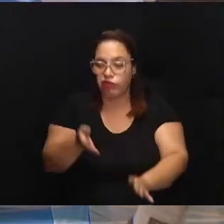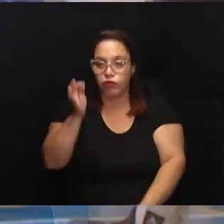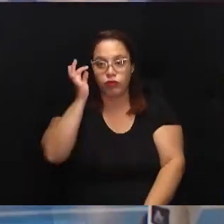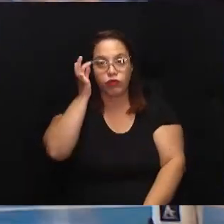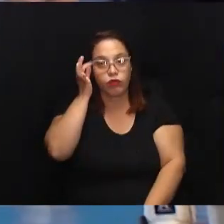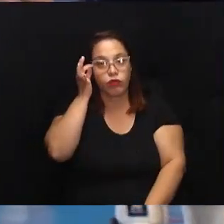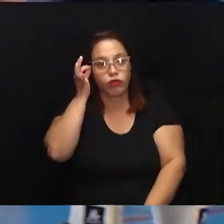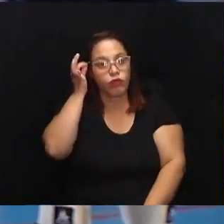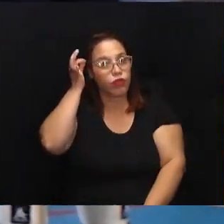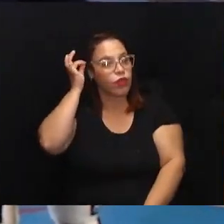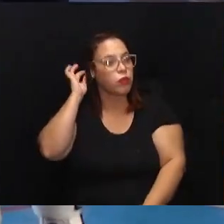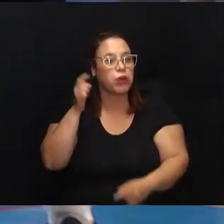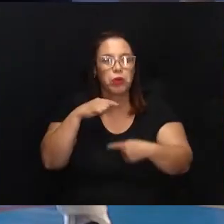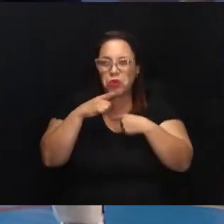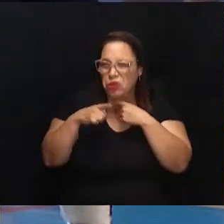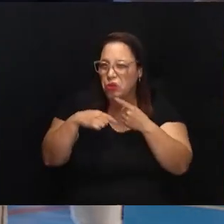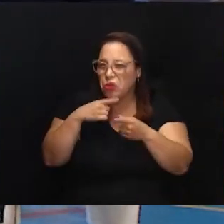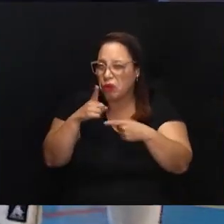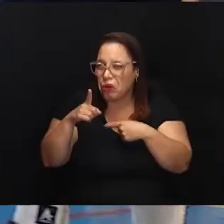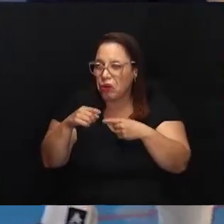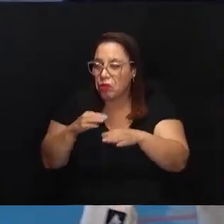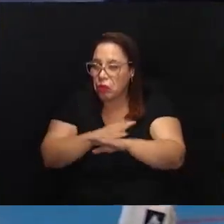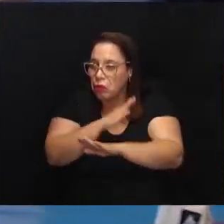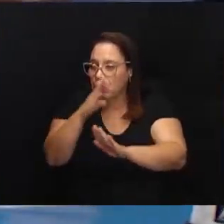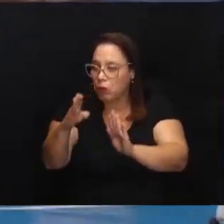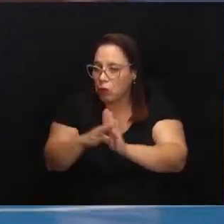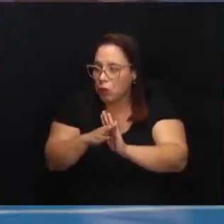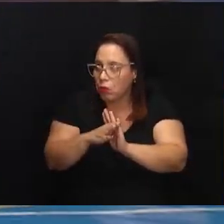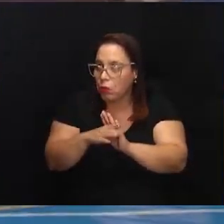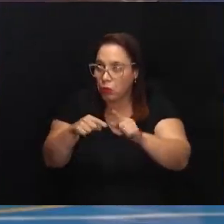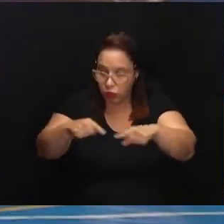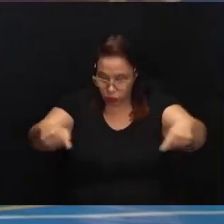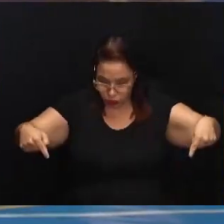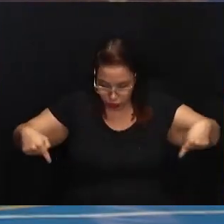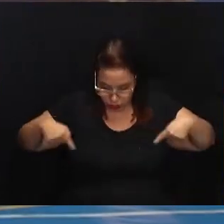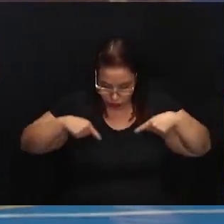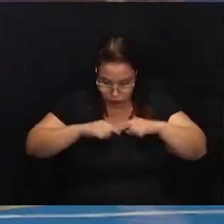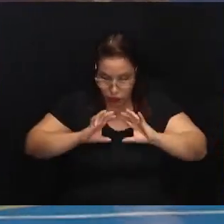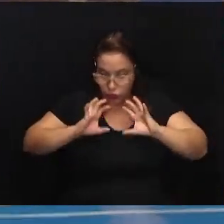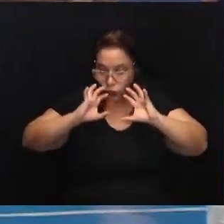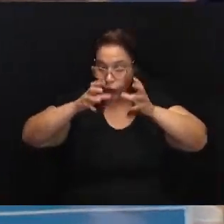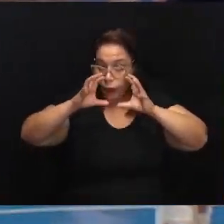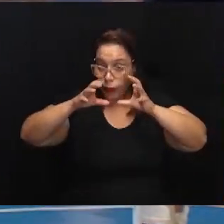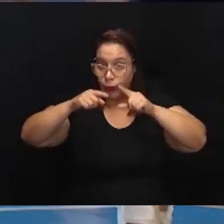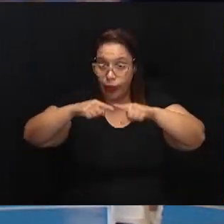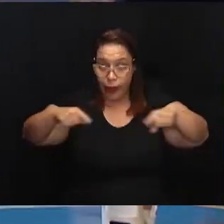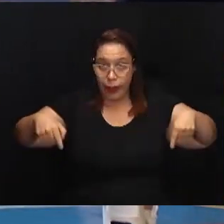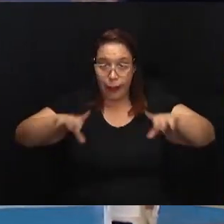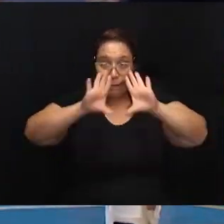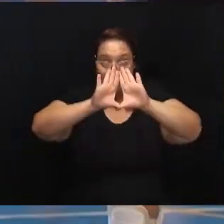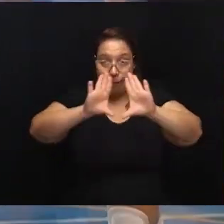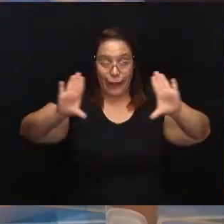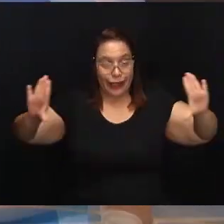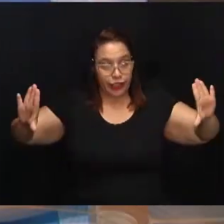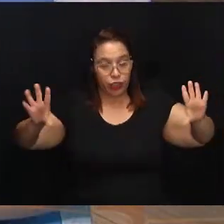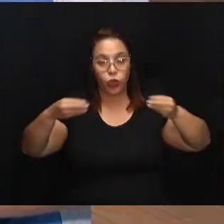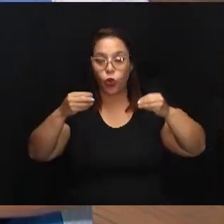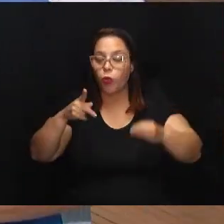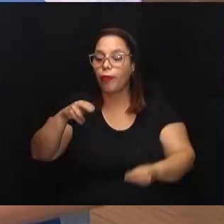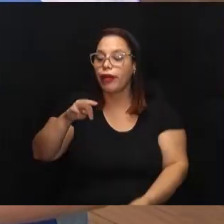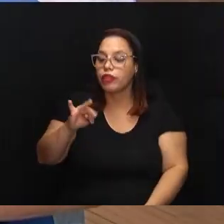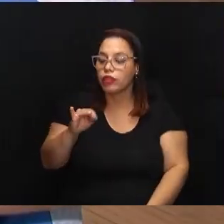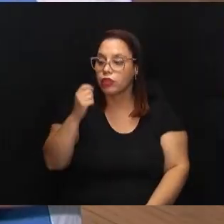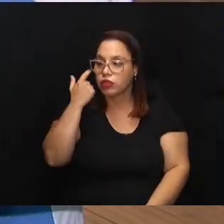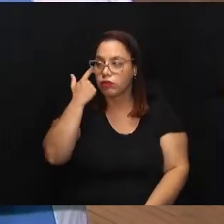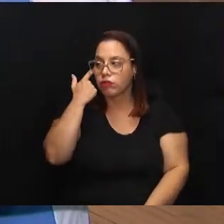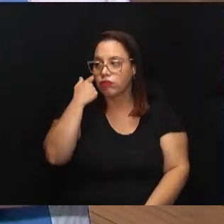menos dúvidas durante o jogo. Qual que é o tamanho de uma quadra oficial de voleibol, o tamanho da rede, como que é isso, Paty? A